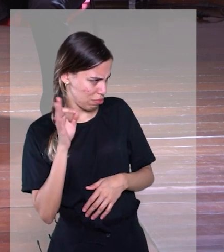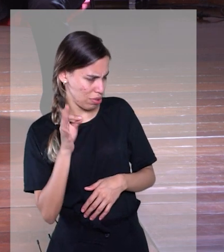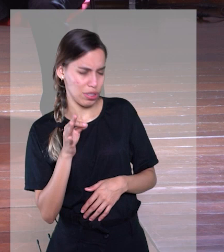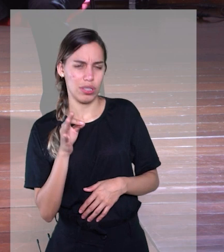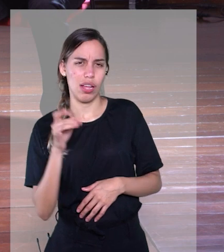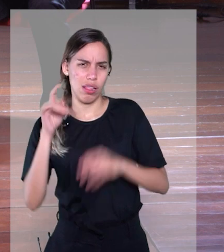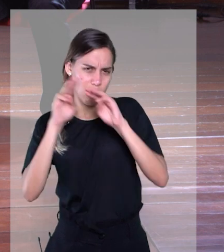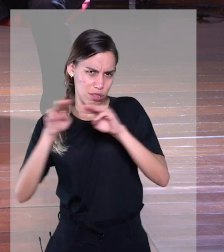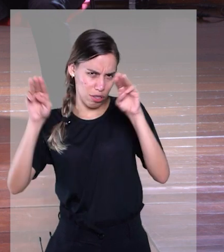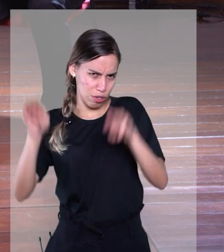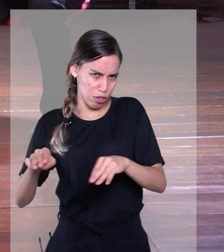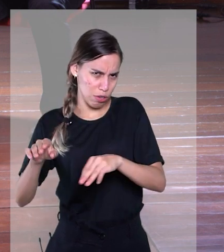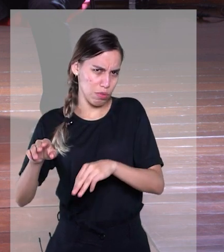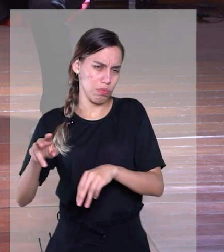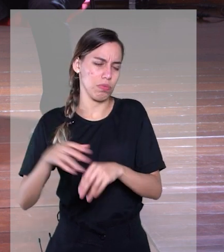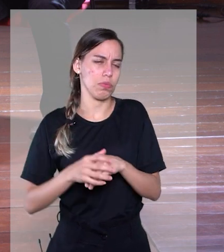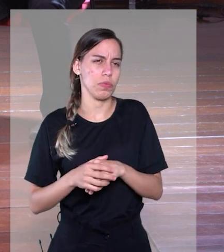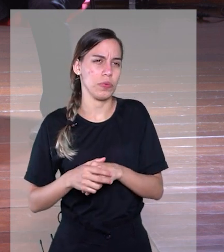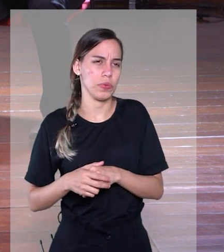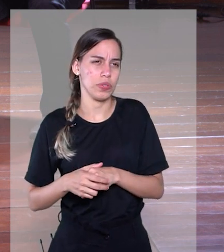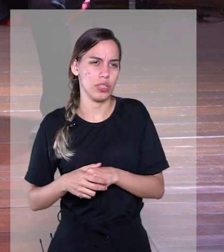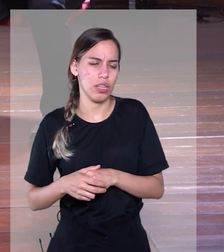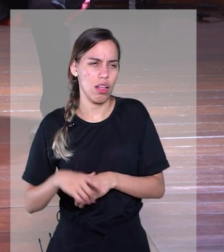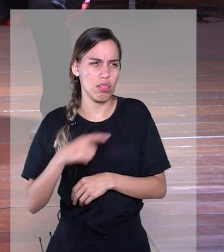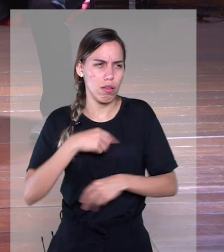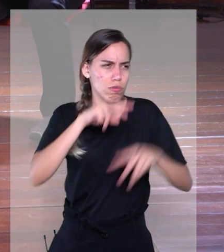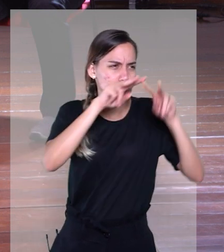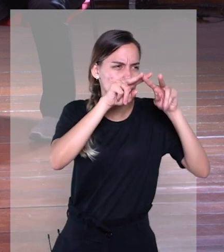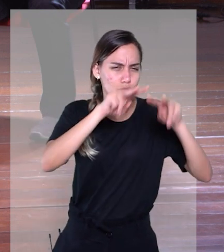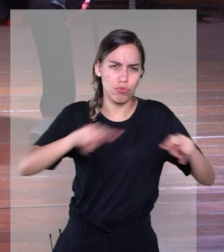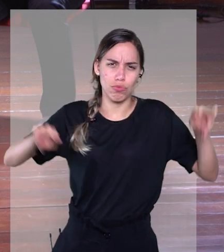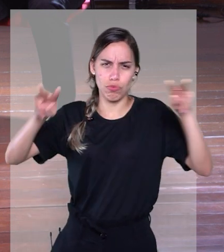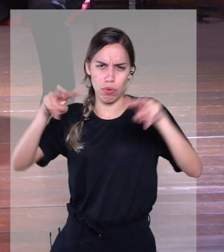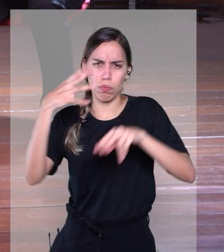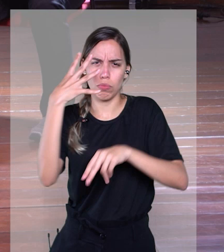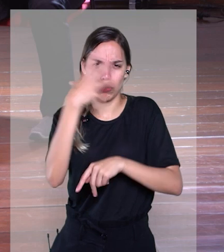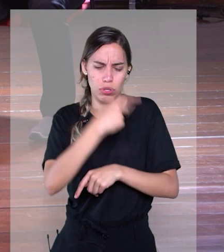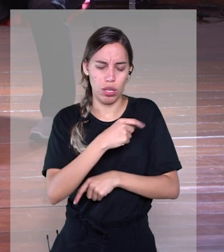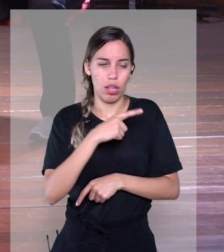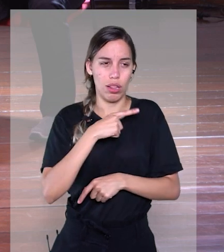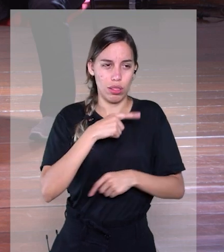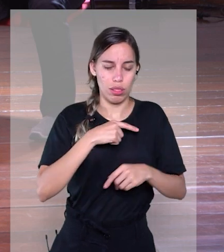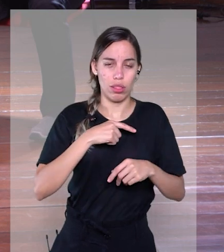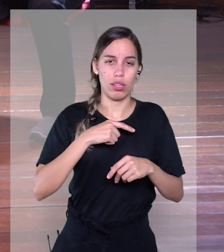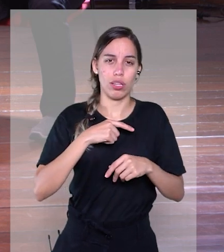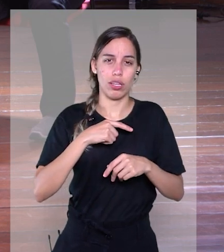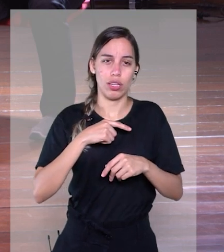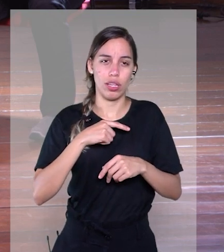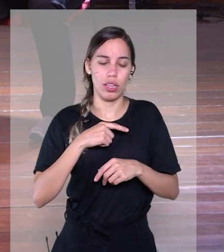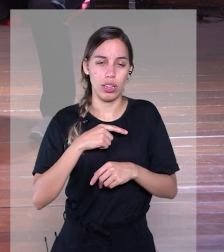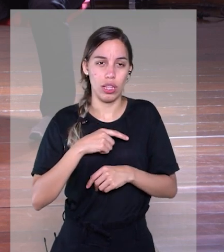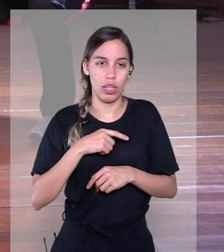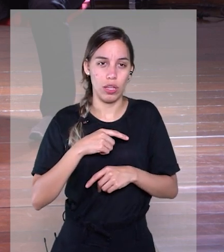que fica no Pico do Amor. Também recomendo a visita, é um lugar muito bonito, tem uma vista muito bonita. Modéstia à parte, tem uma exposição da qual eu fui